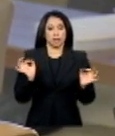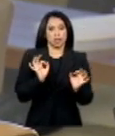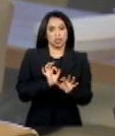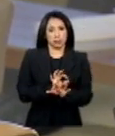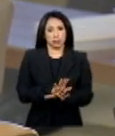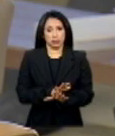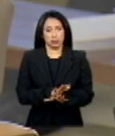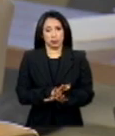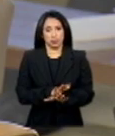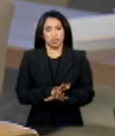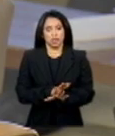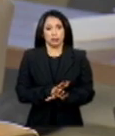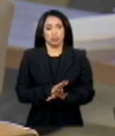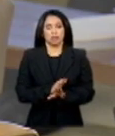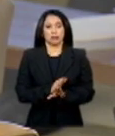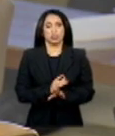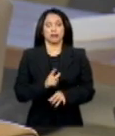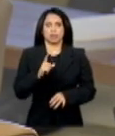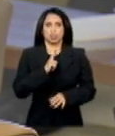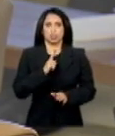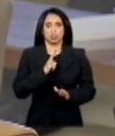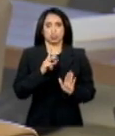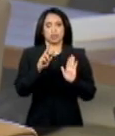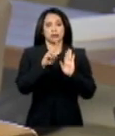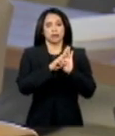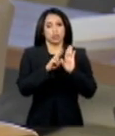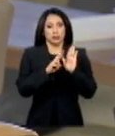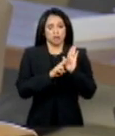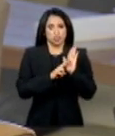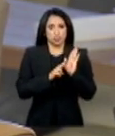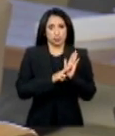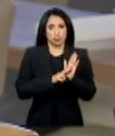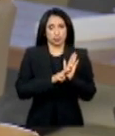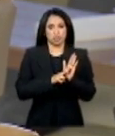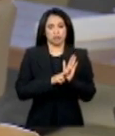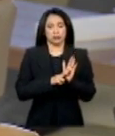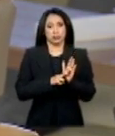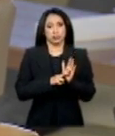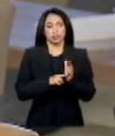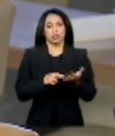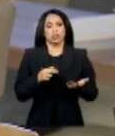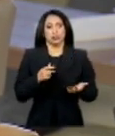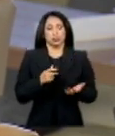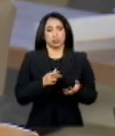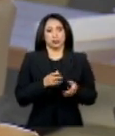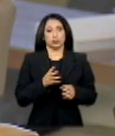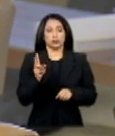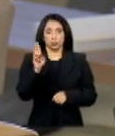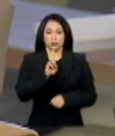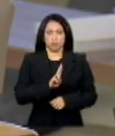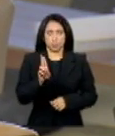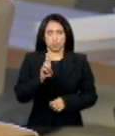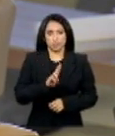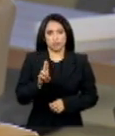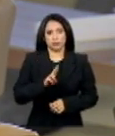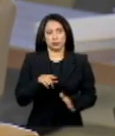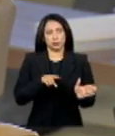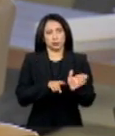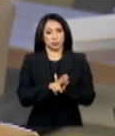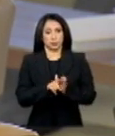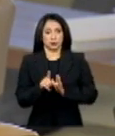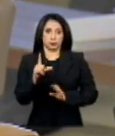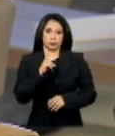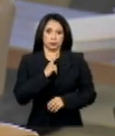normatividade das relações de consumo com mas foi sustentado também da tribuna eu tenho a